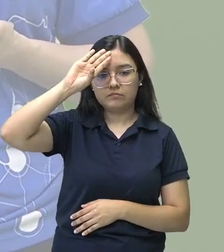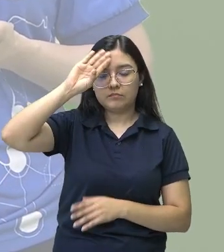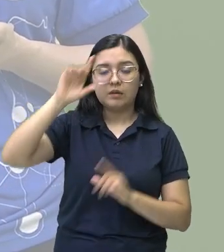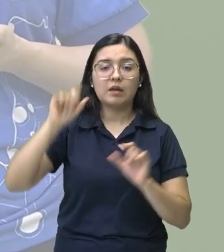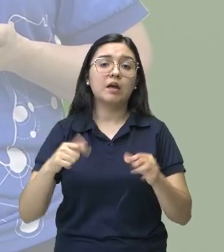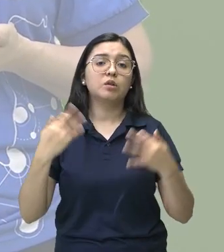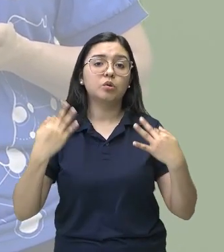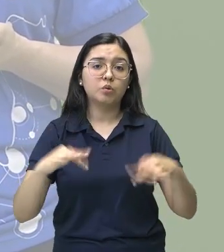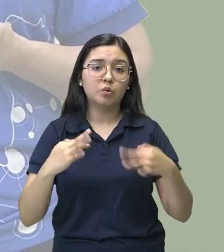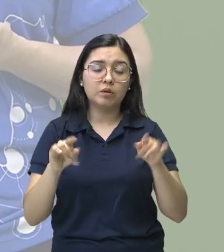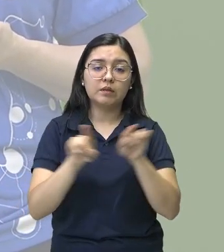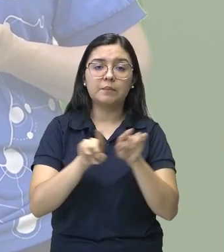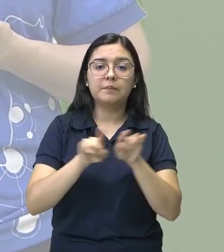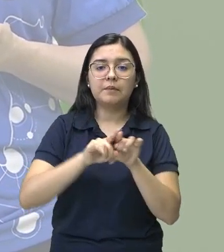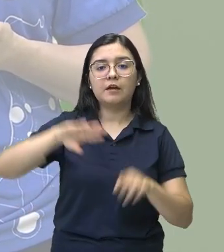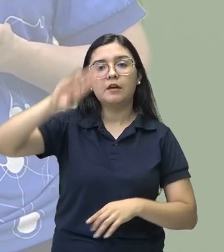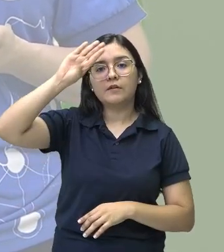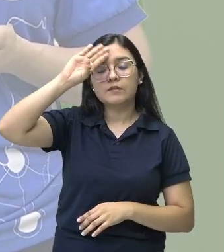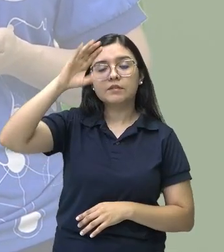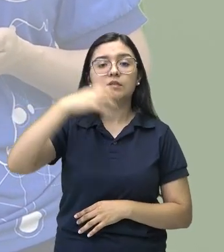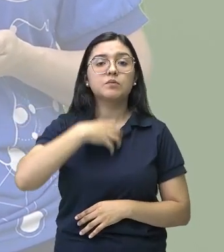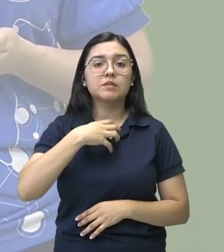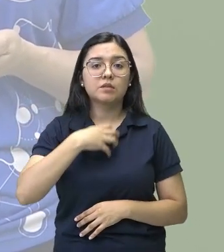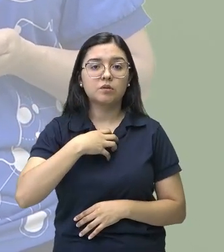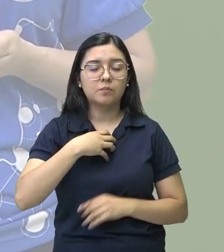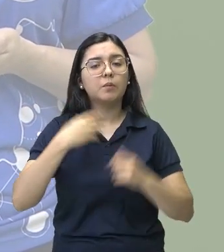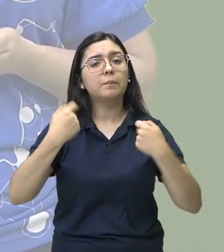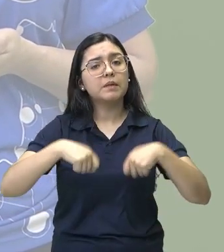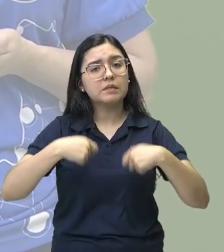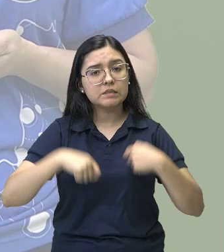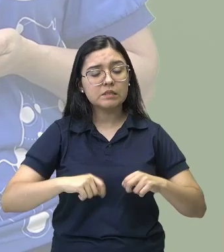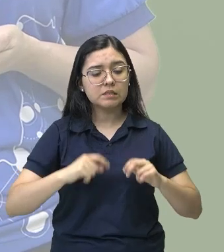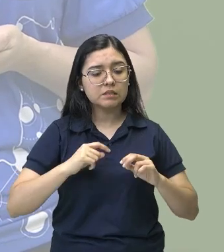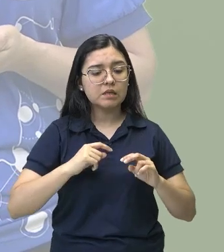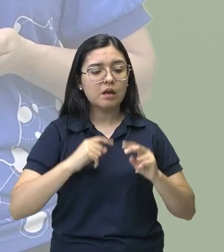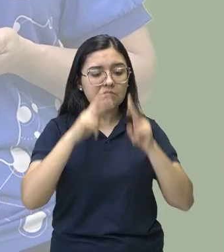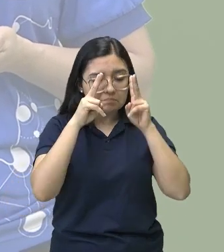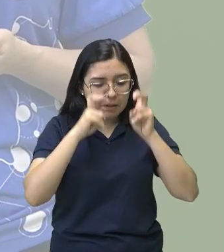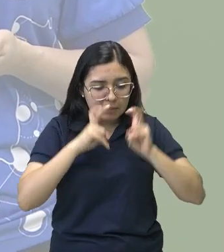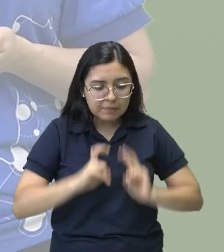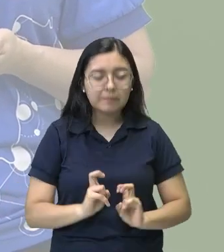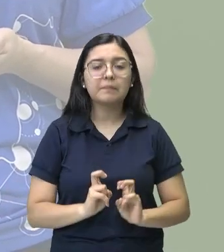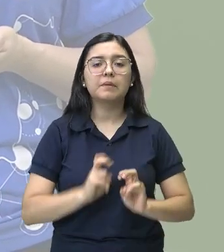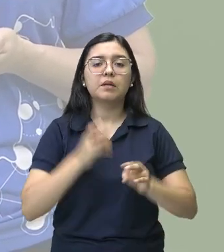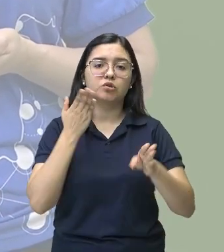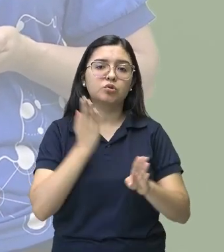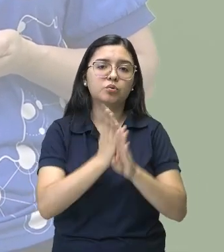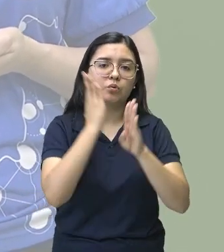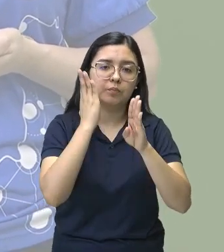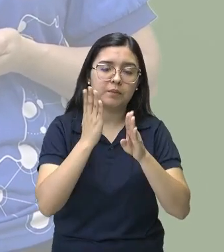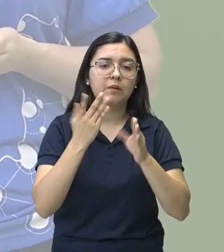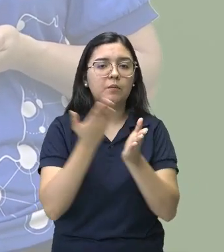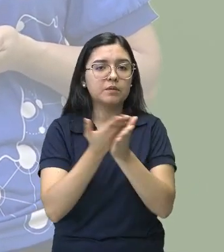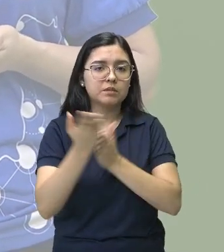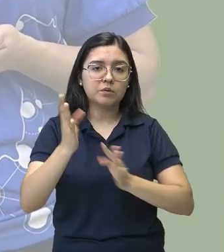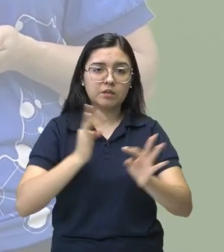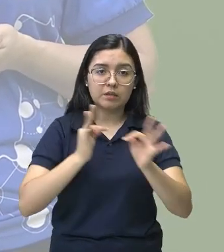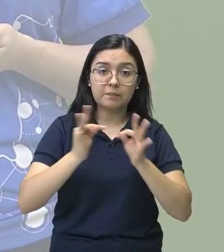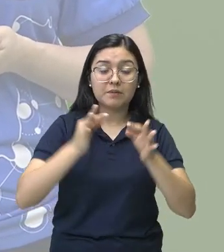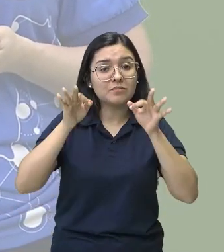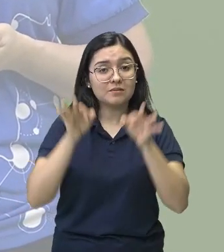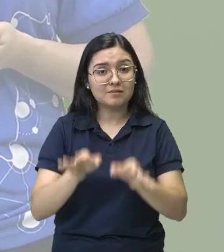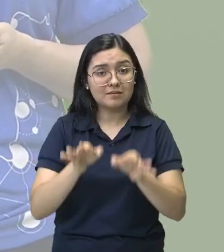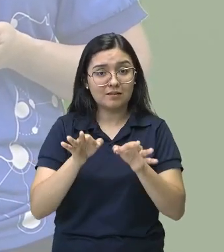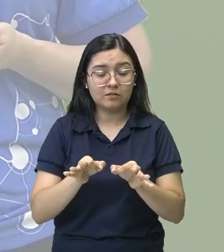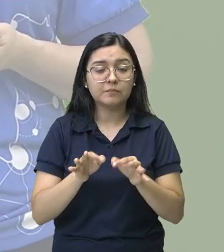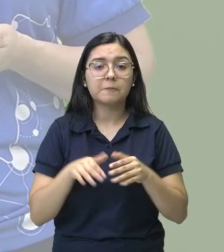a febre, elas são sintomas. A gente tem que investigar a causa para fazer o tratamento da melhor forma possível.